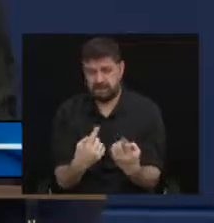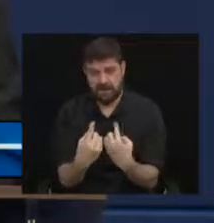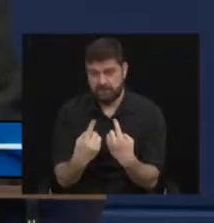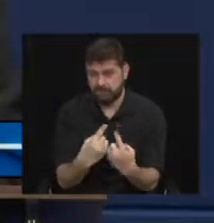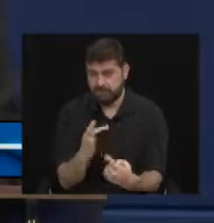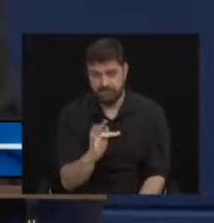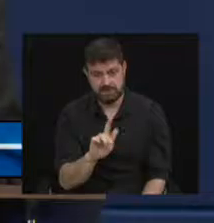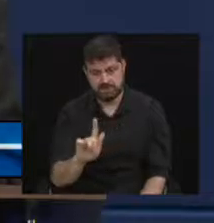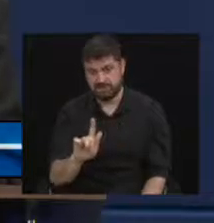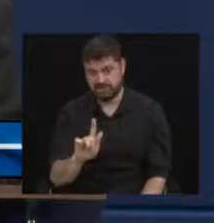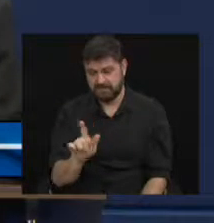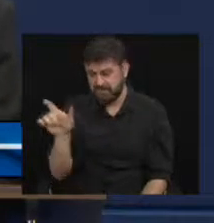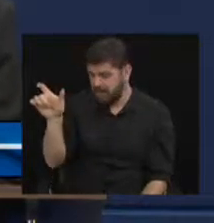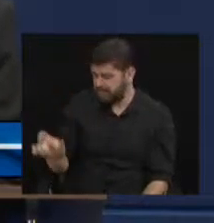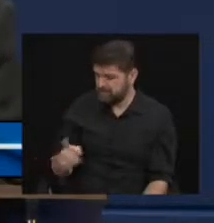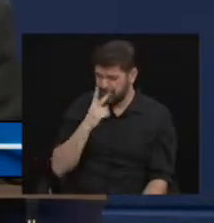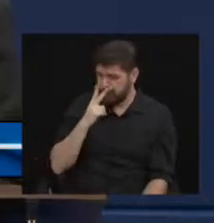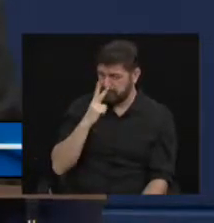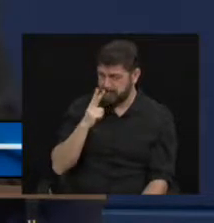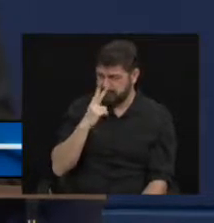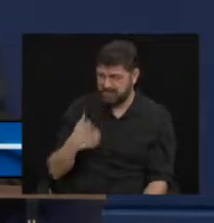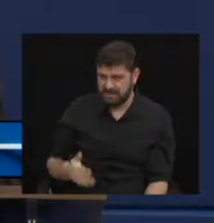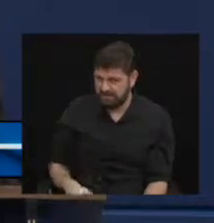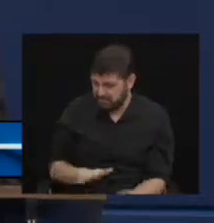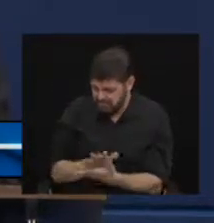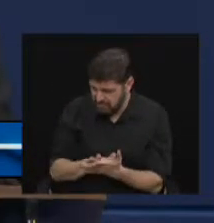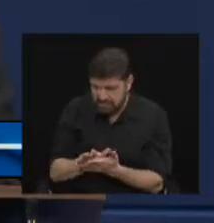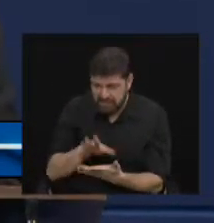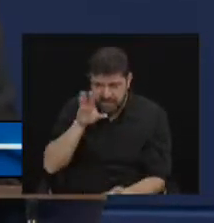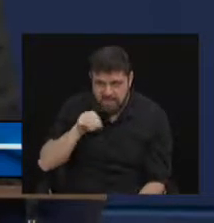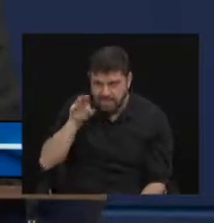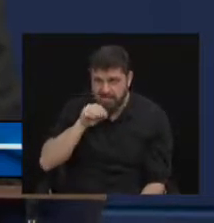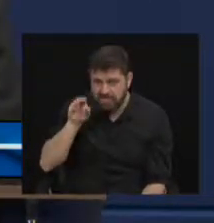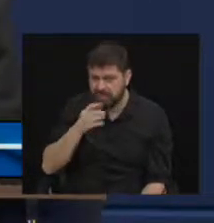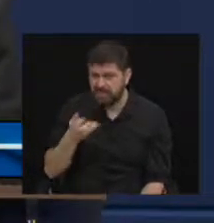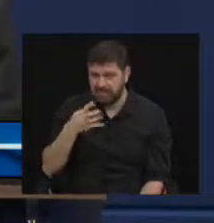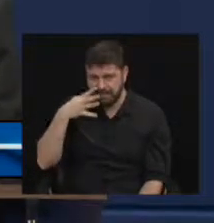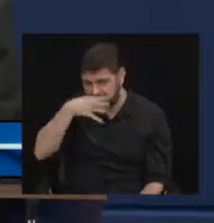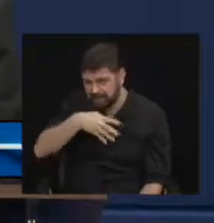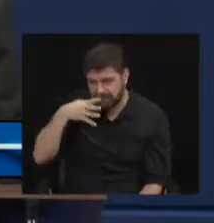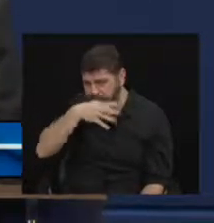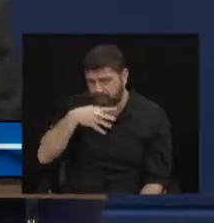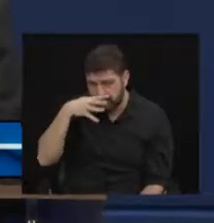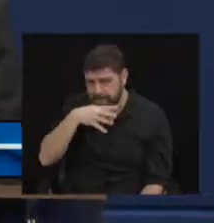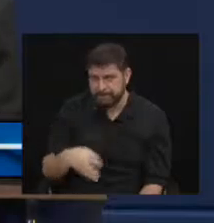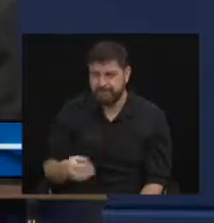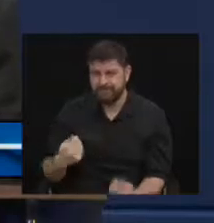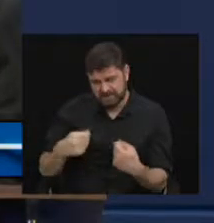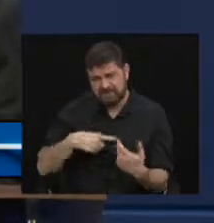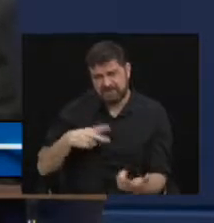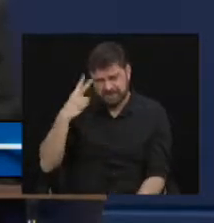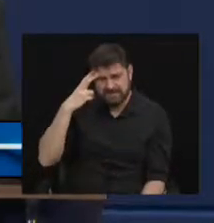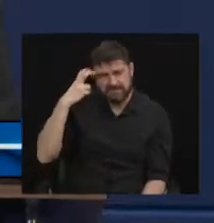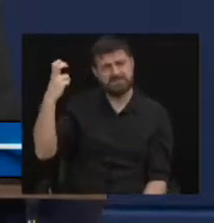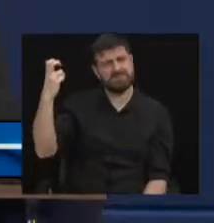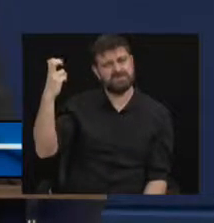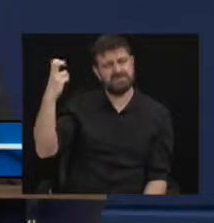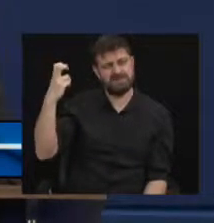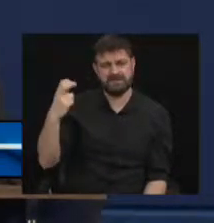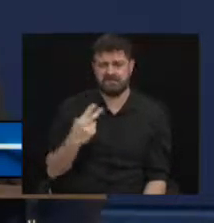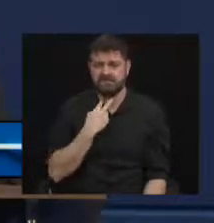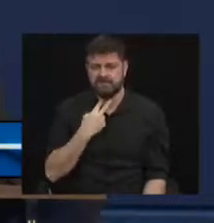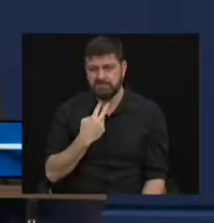bem. Então, não puxando a cidade para trás, criticando, falando que obras estão inacabadas, as obras não